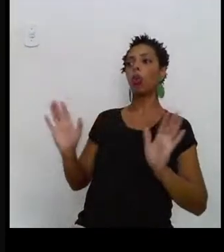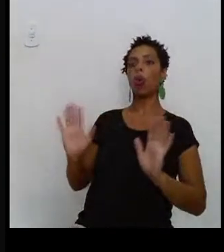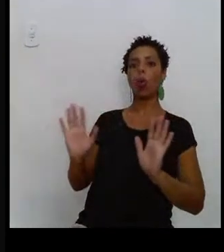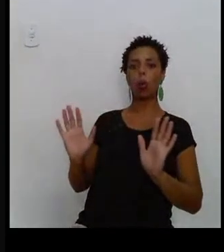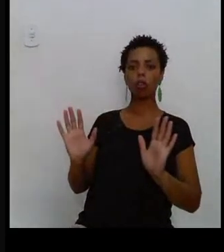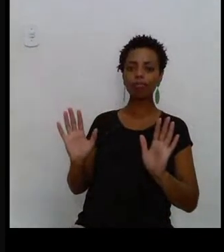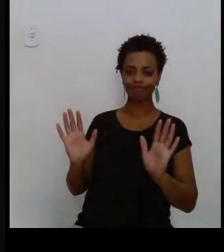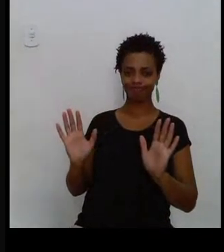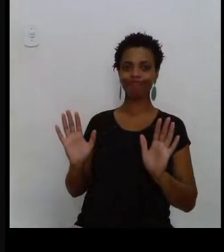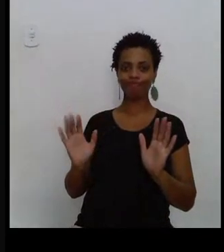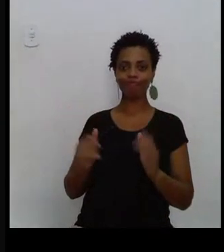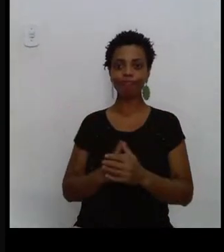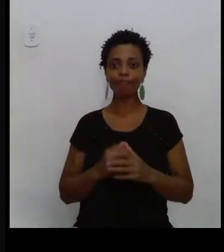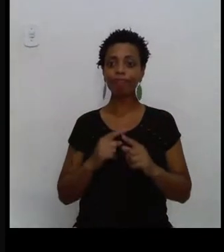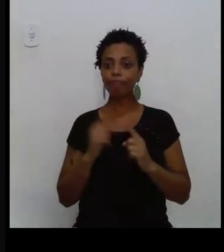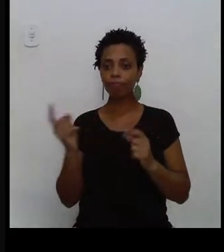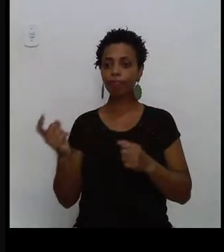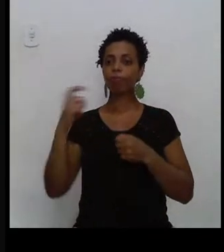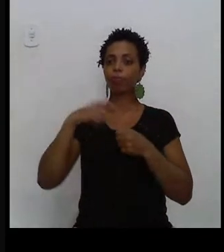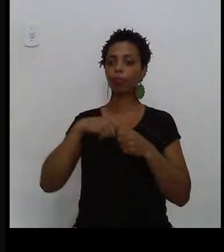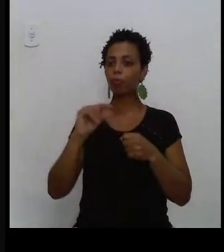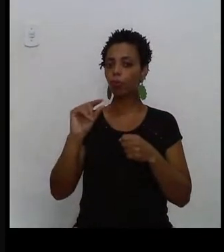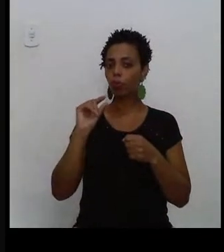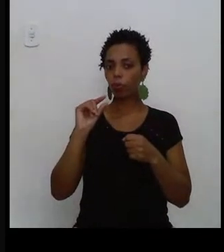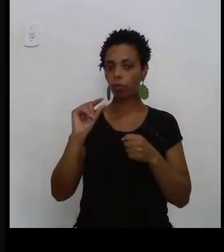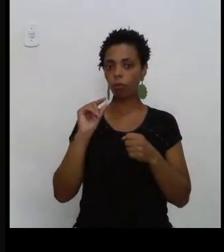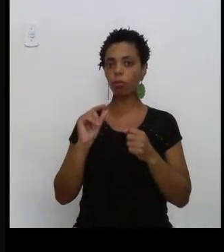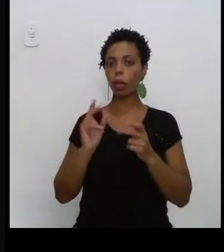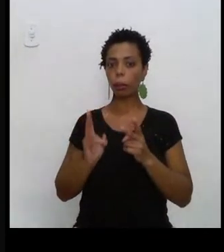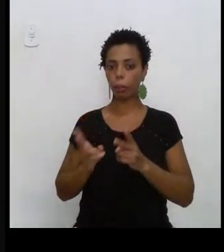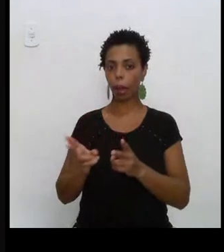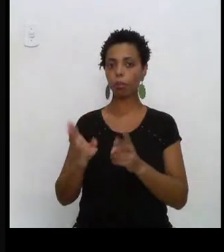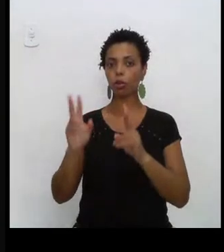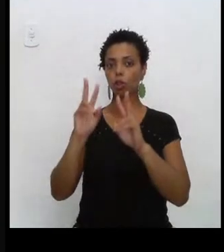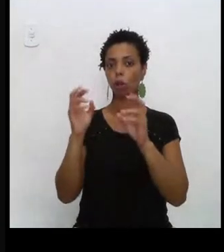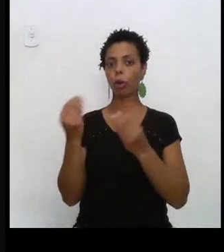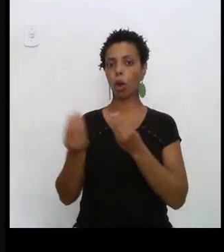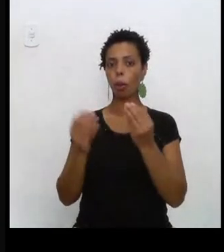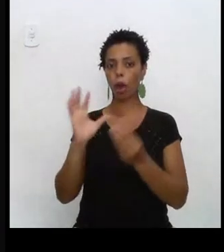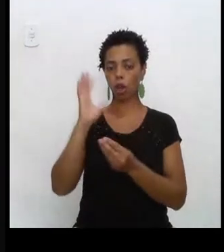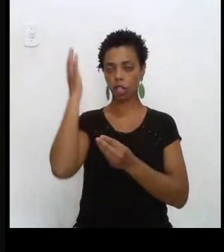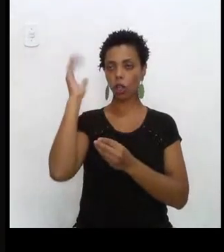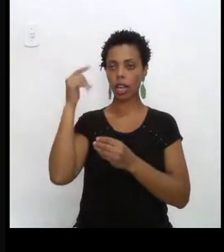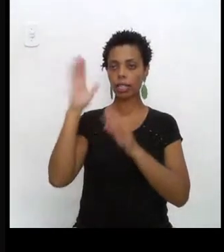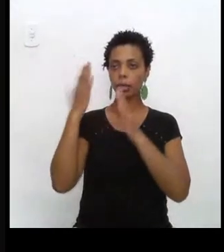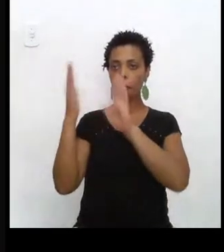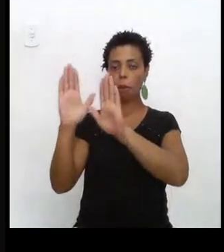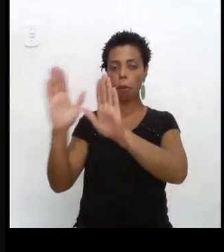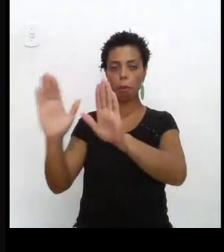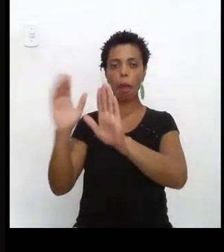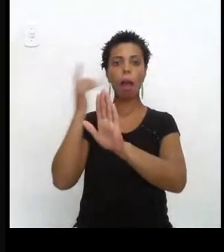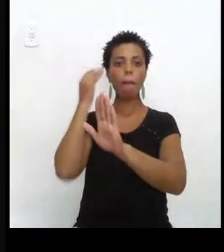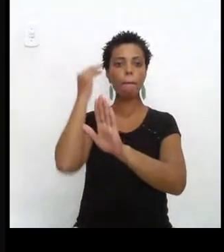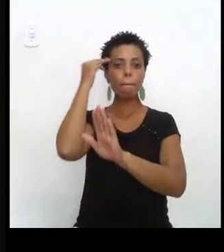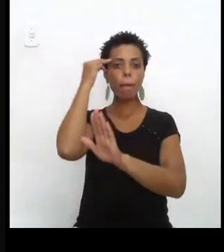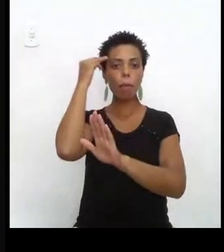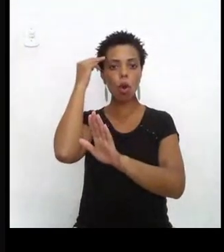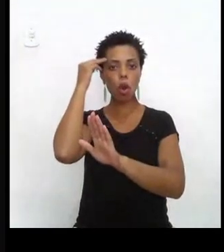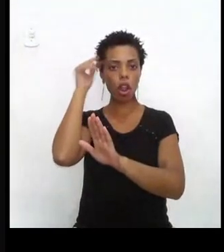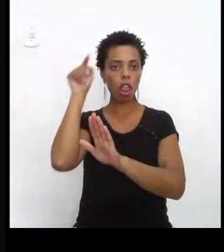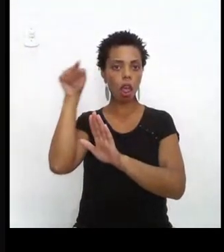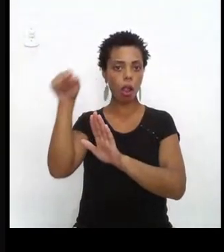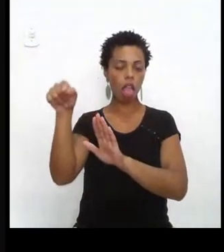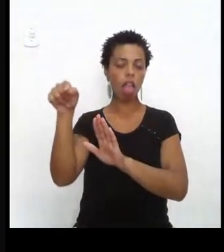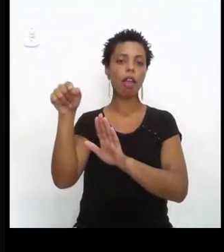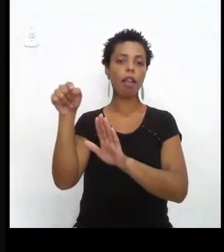um pouco e recorreu memorial para ir também quando tem que sua lição de alguma maneira se máquinas de mistura mostrando não pode